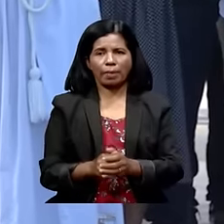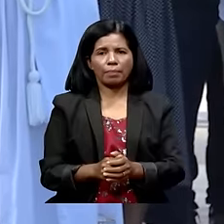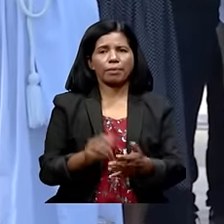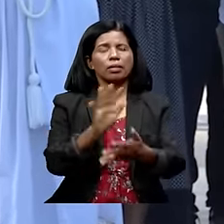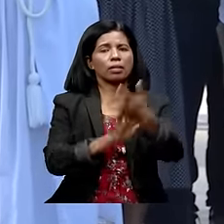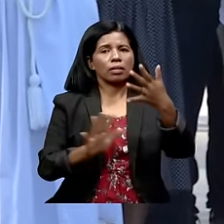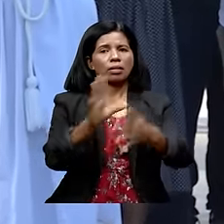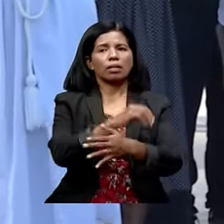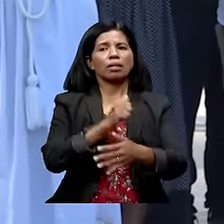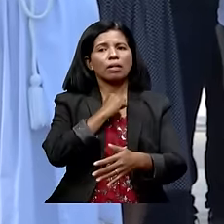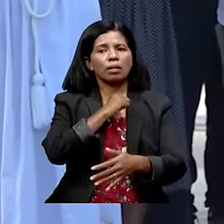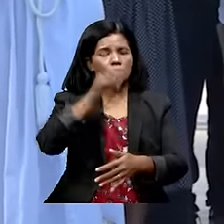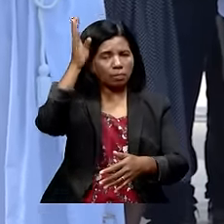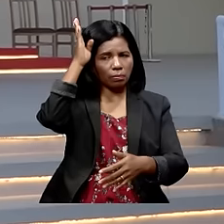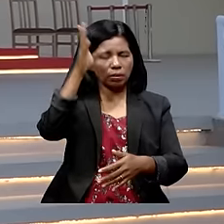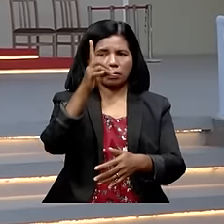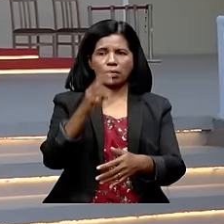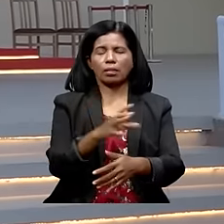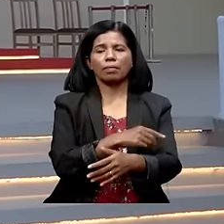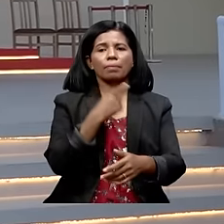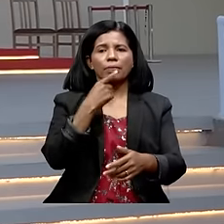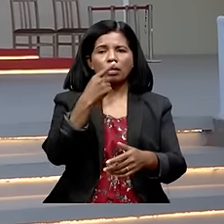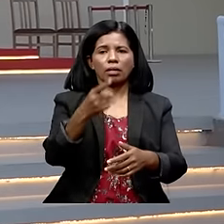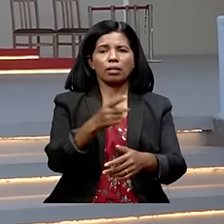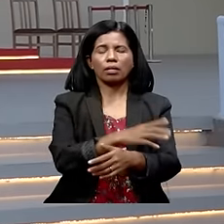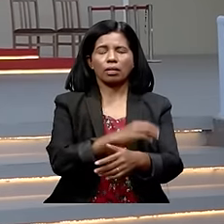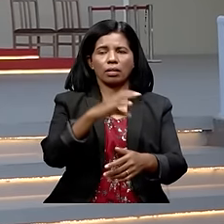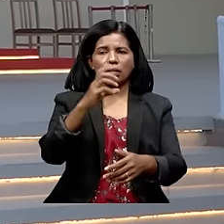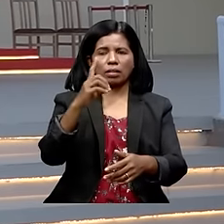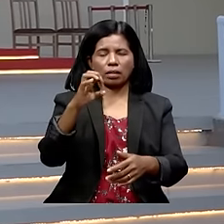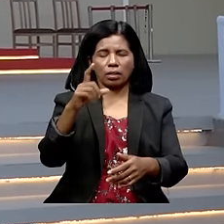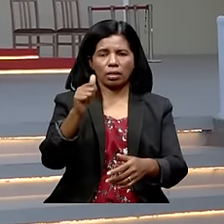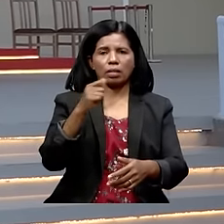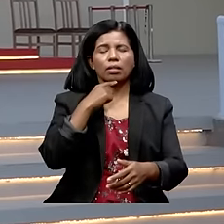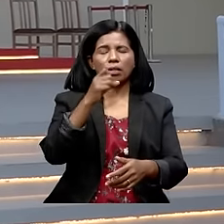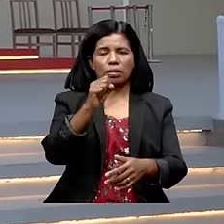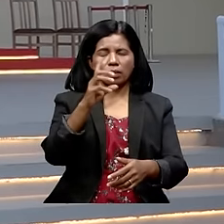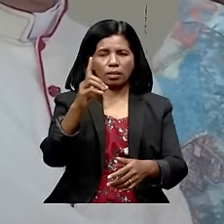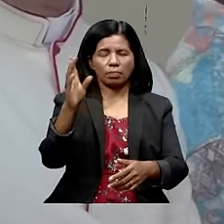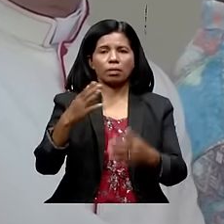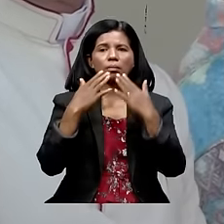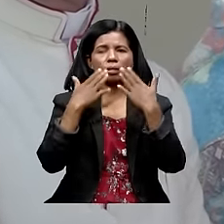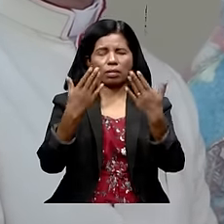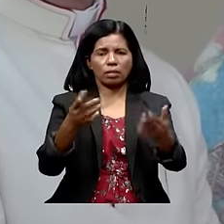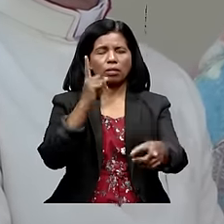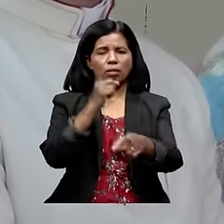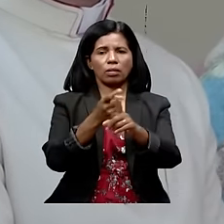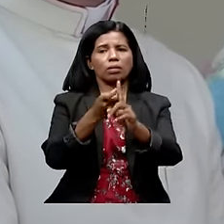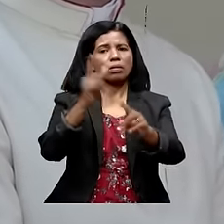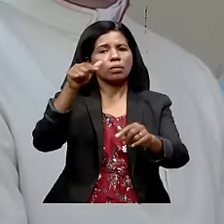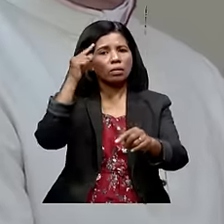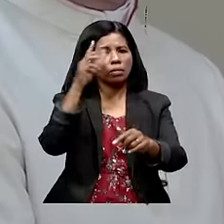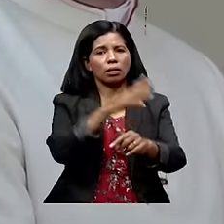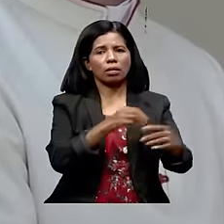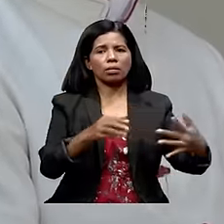nemos arcebispo arquidiocese metropolitana Dili Dom Virgílio Cardeal do Carmo da Silva SDB agradece tebes ba parte governo